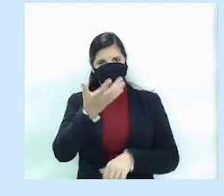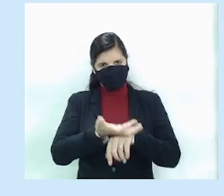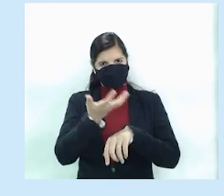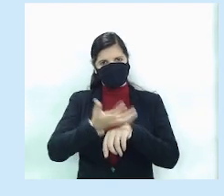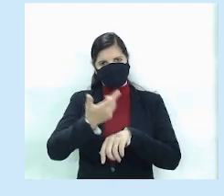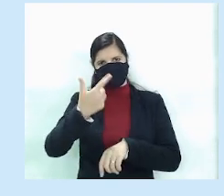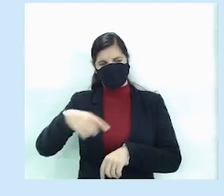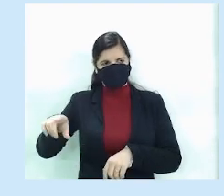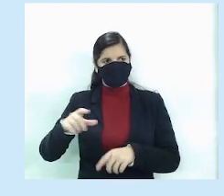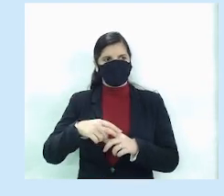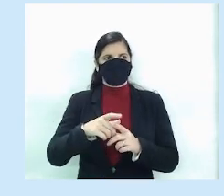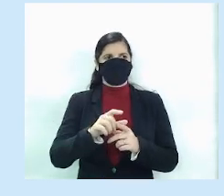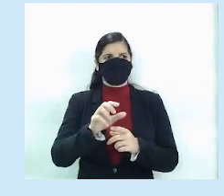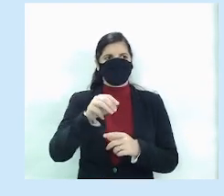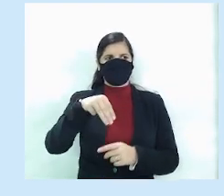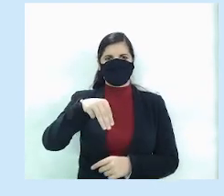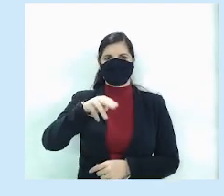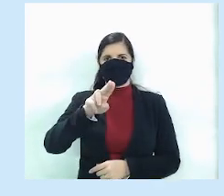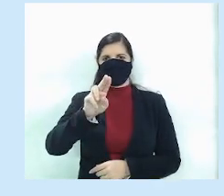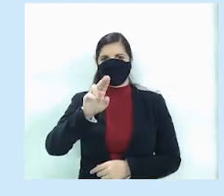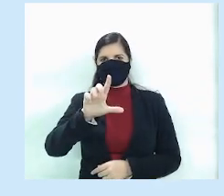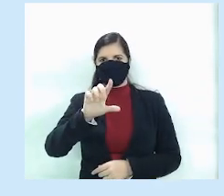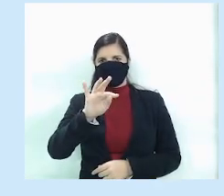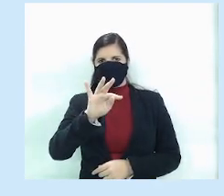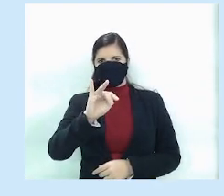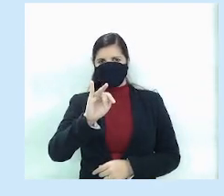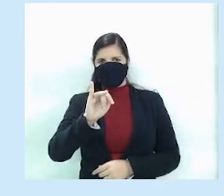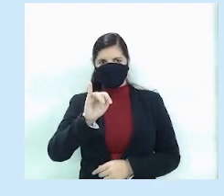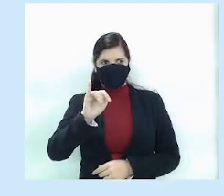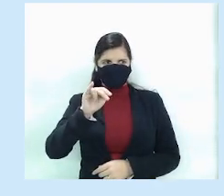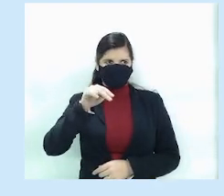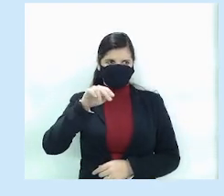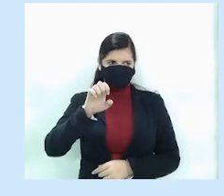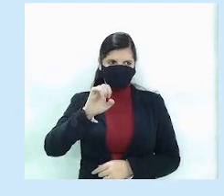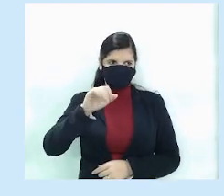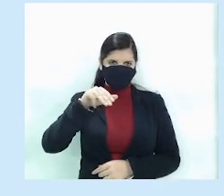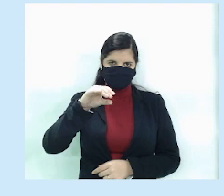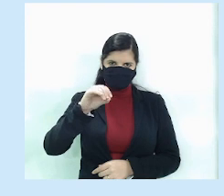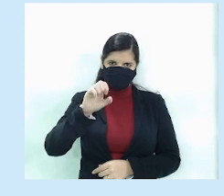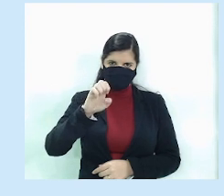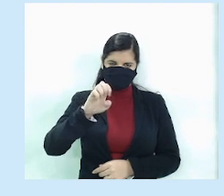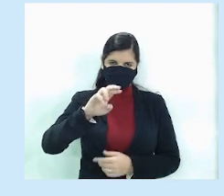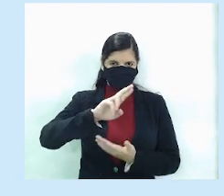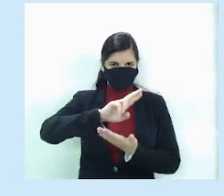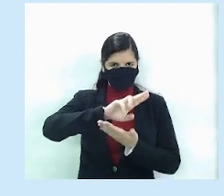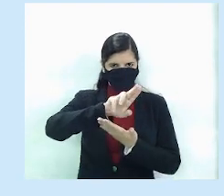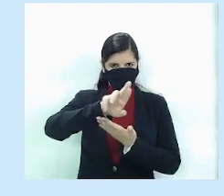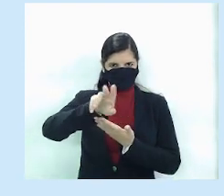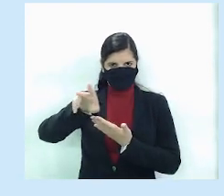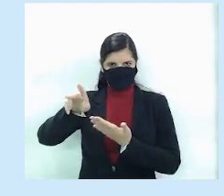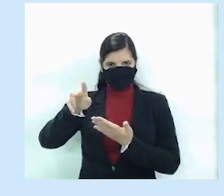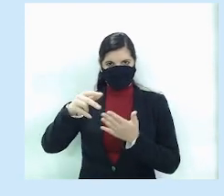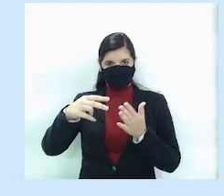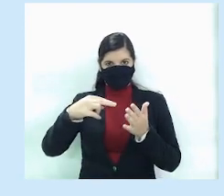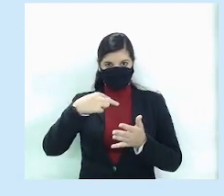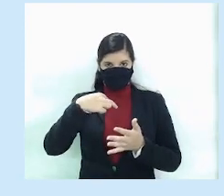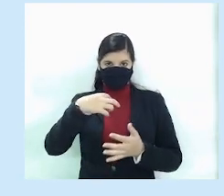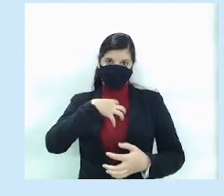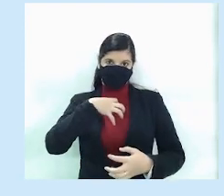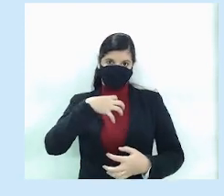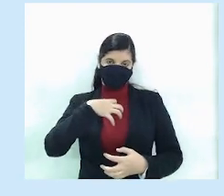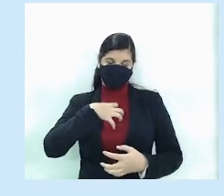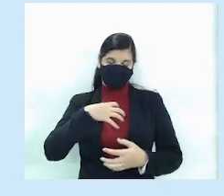disciplinas. Multissemiose é exatamente a multiplicidade de sentidos